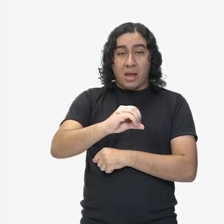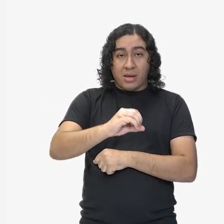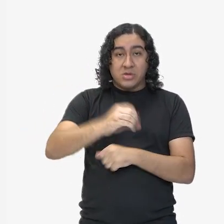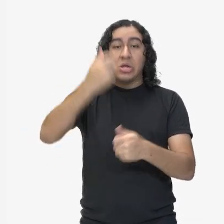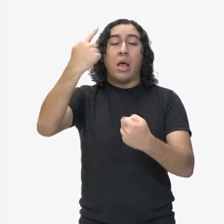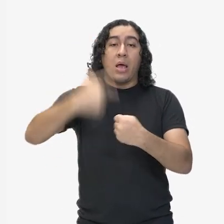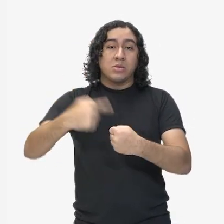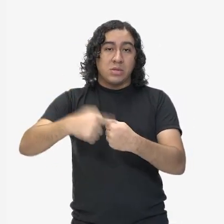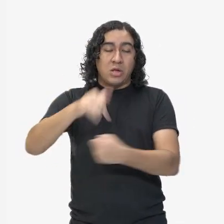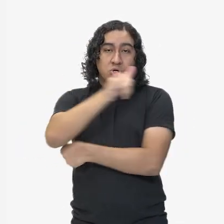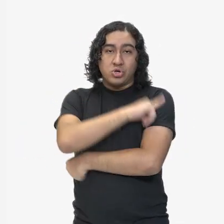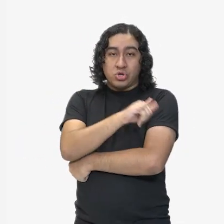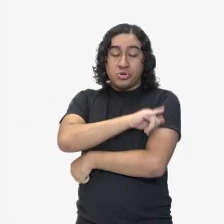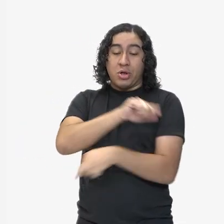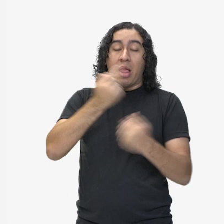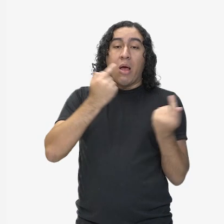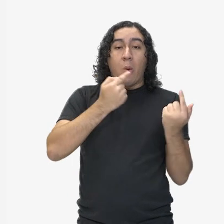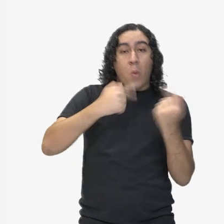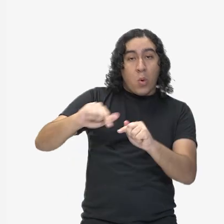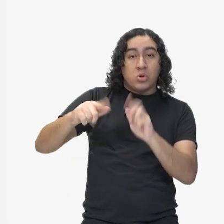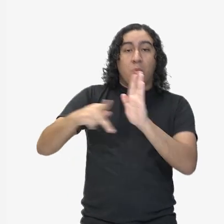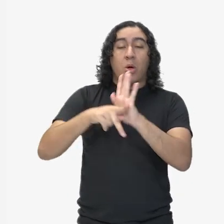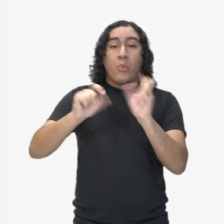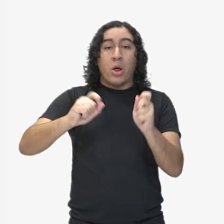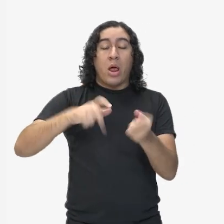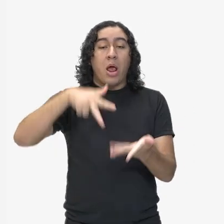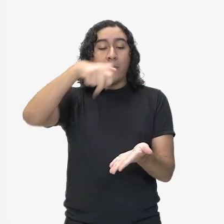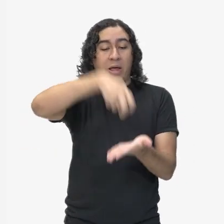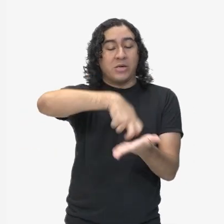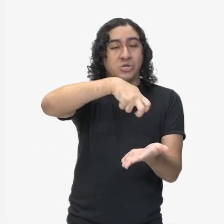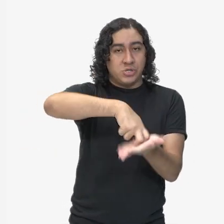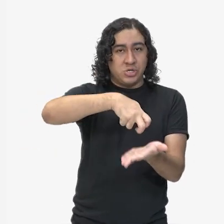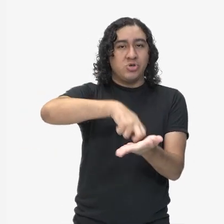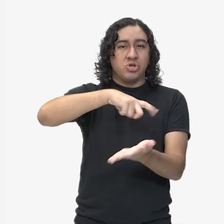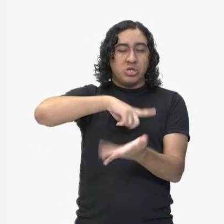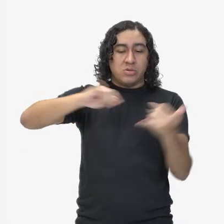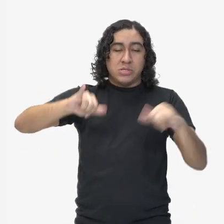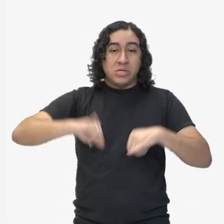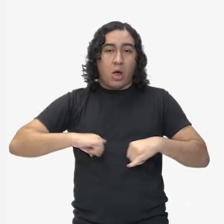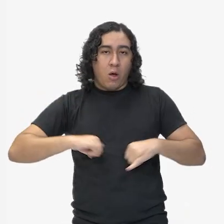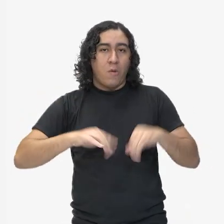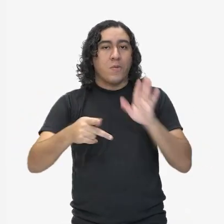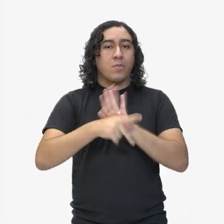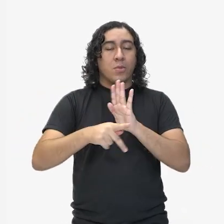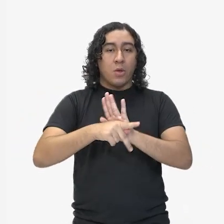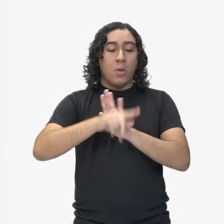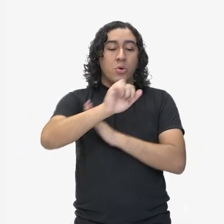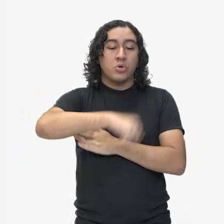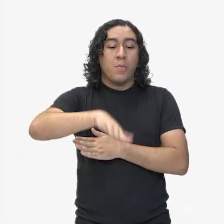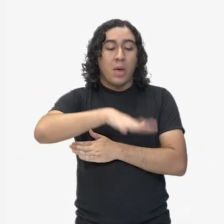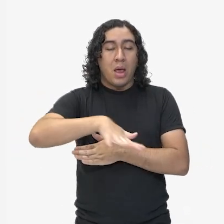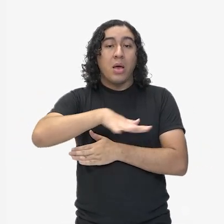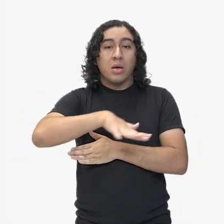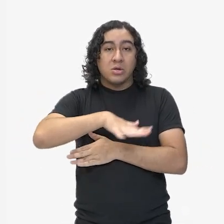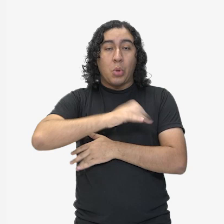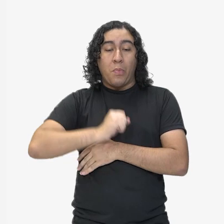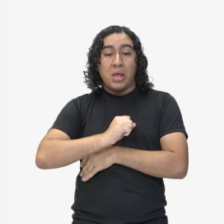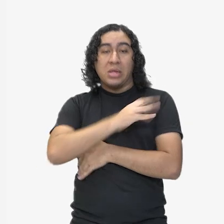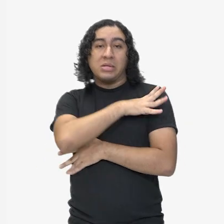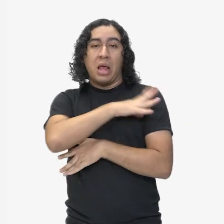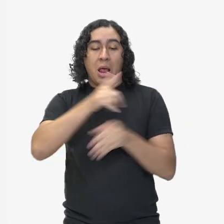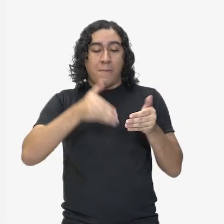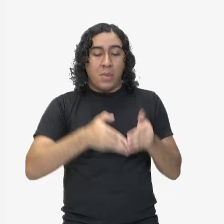contra as condições desumanas e os castigos físicos que sofriam na Marinha Brasileira no início do